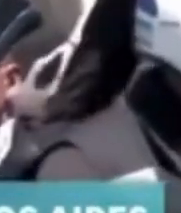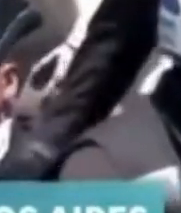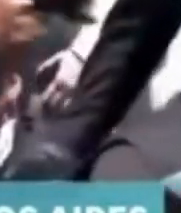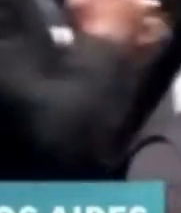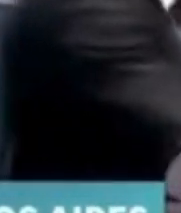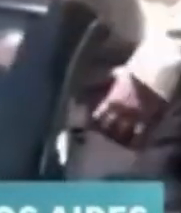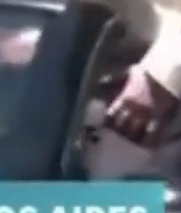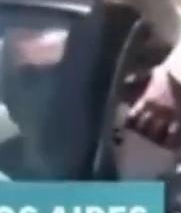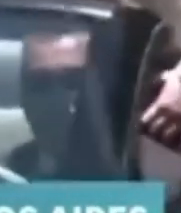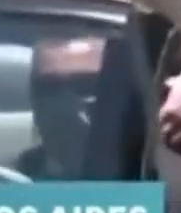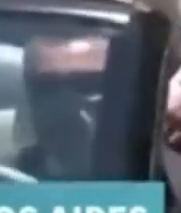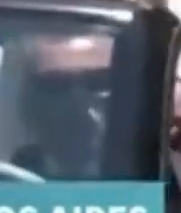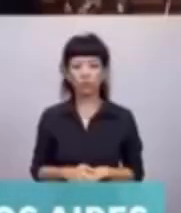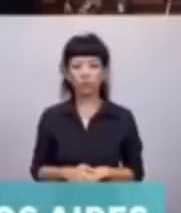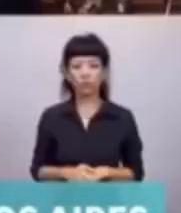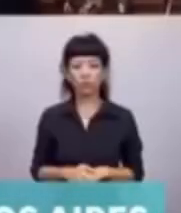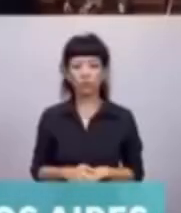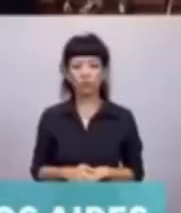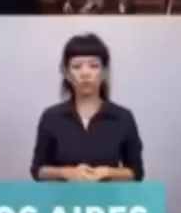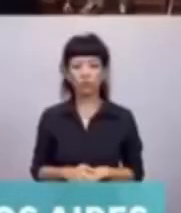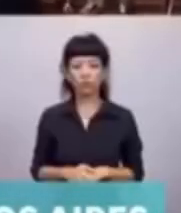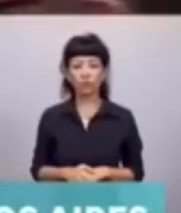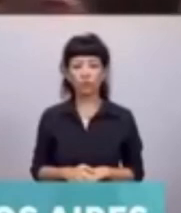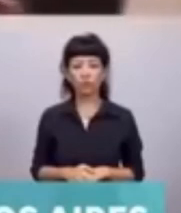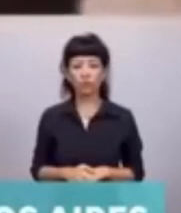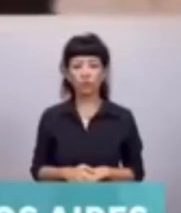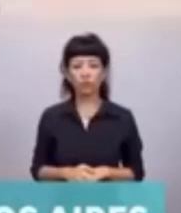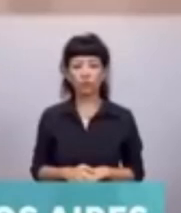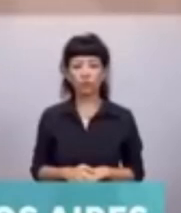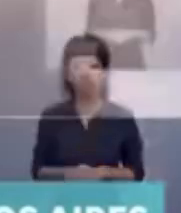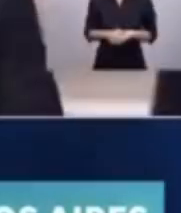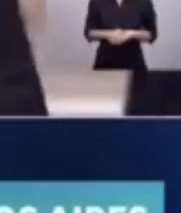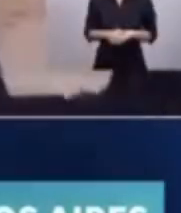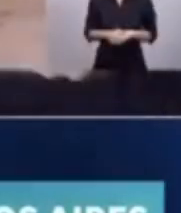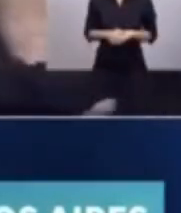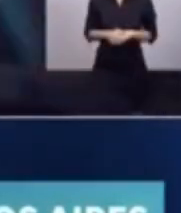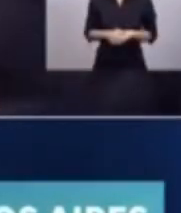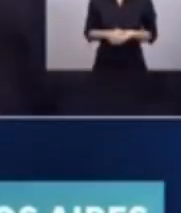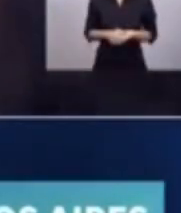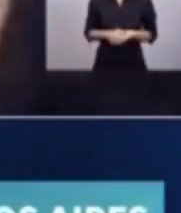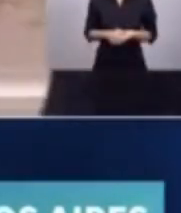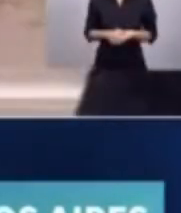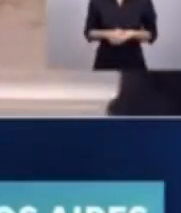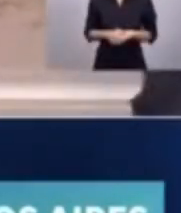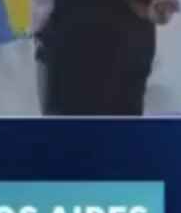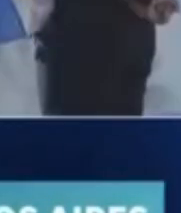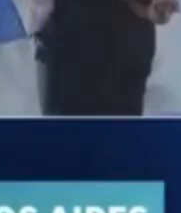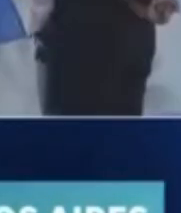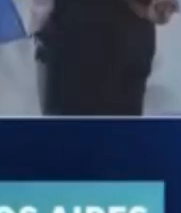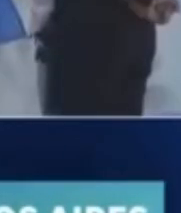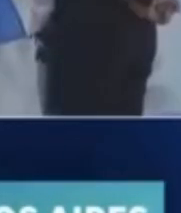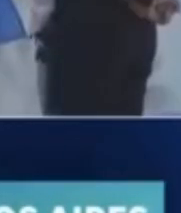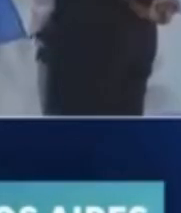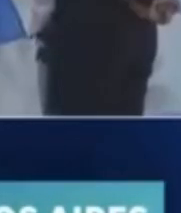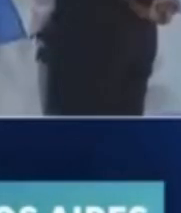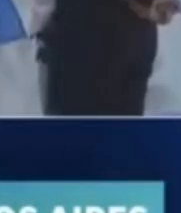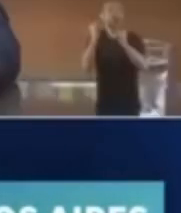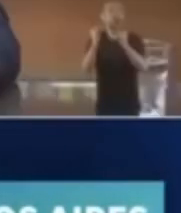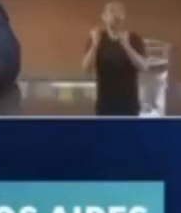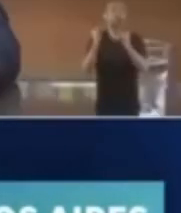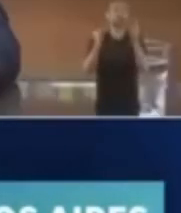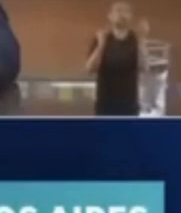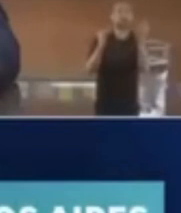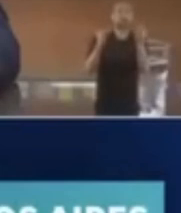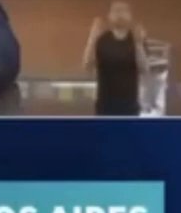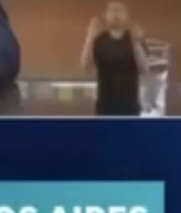tem cenas né históricas clássicas durante o peronismo na frente à casa rosada e etc no qual a população realmente